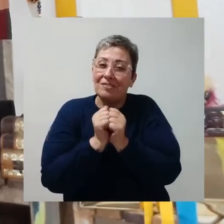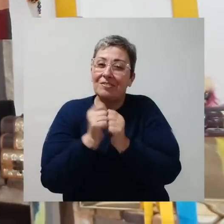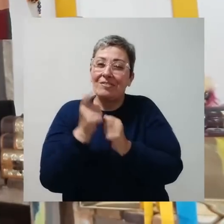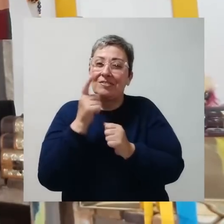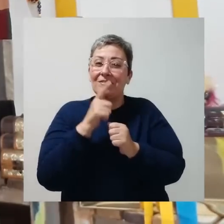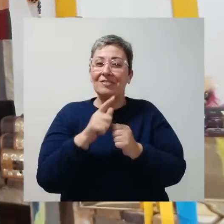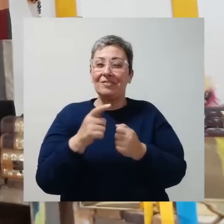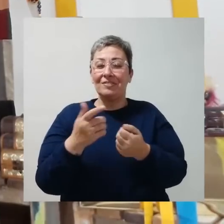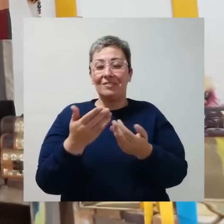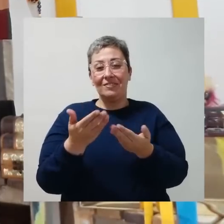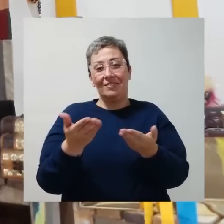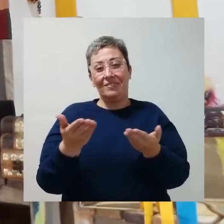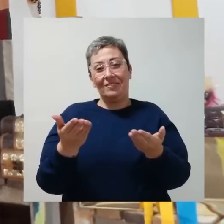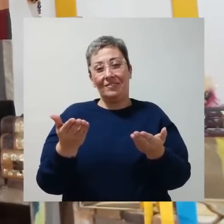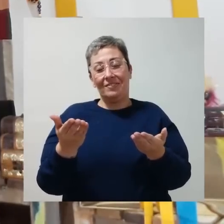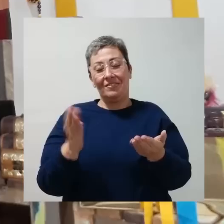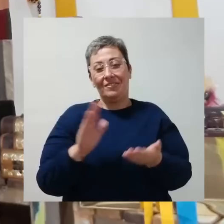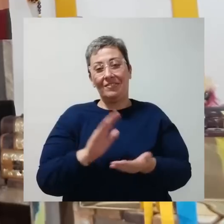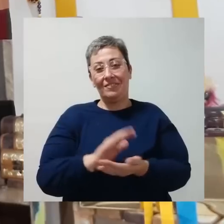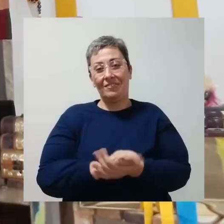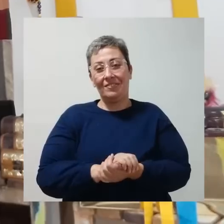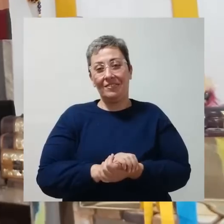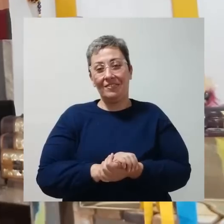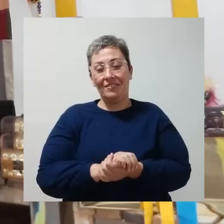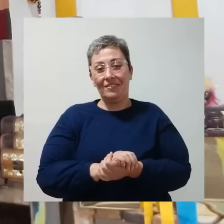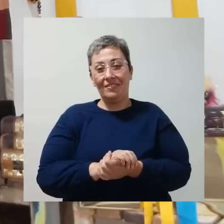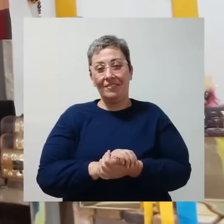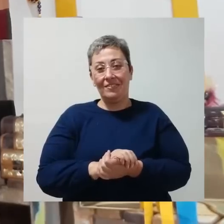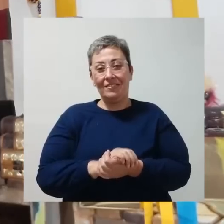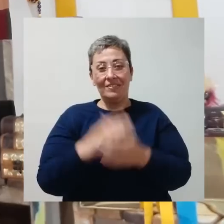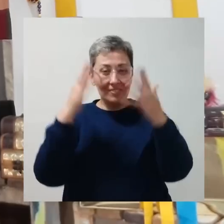sonharmos juntos.